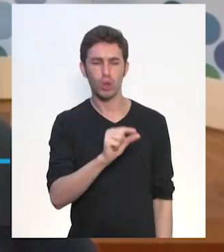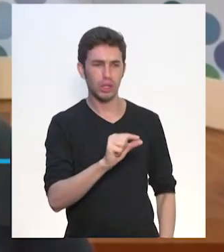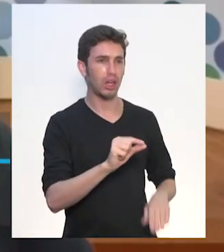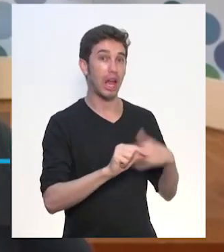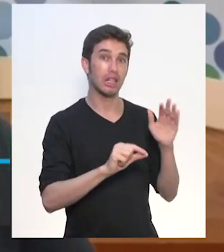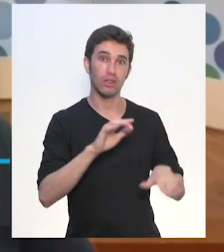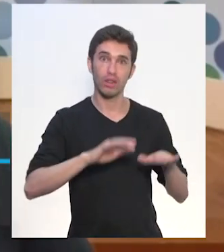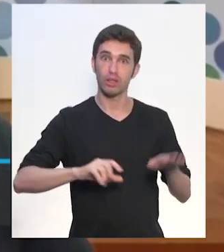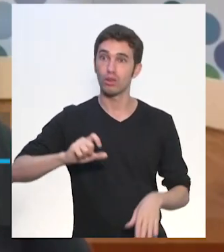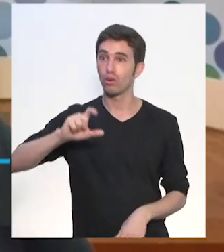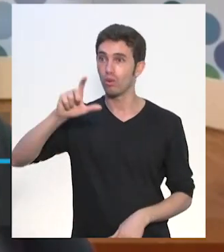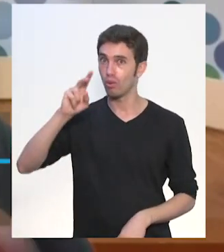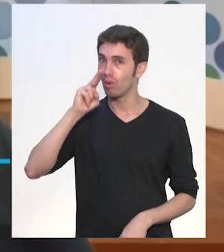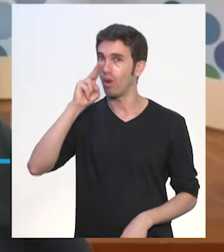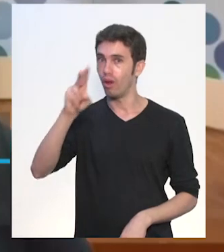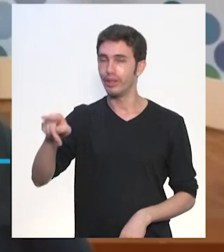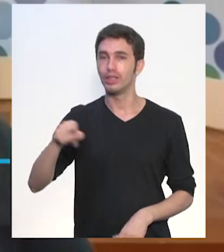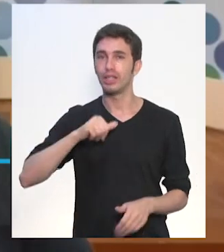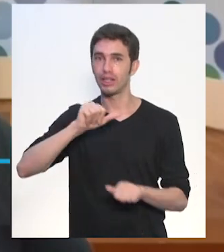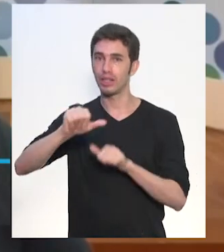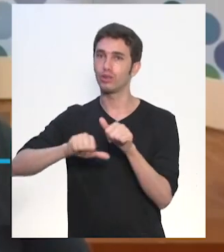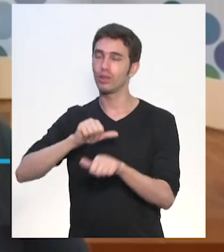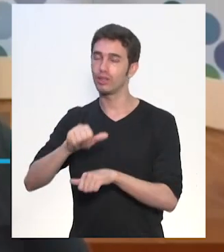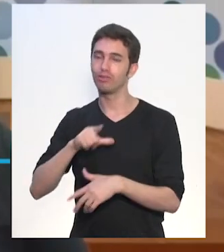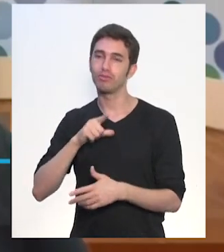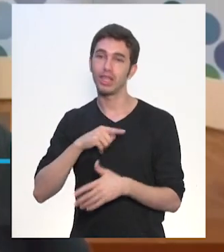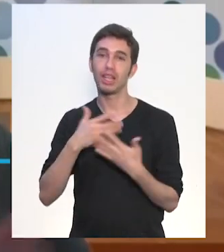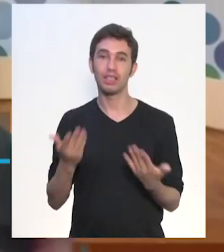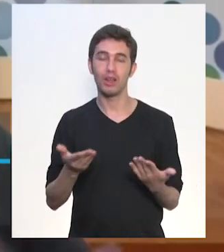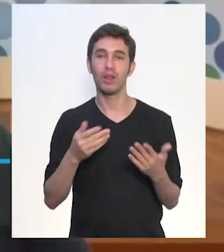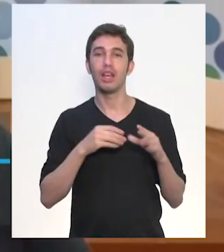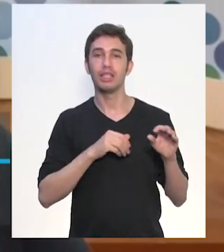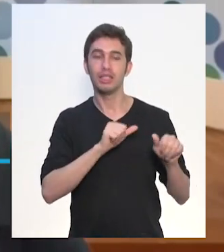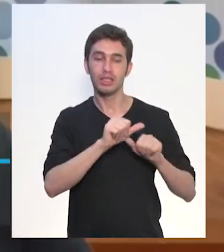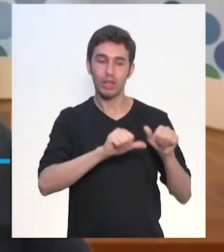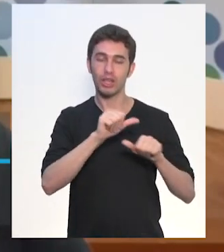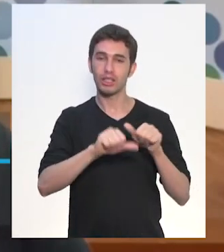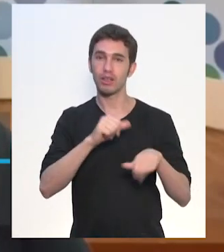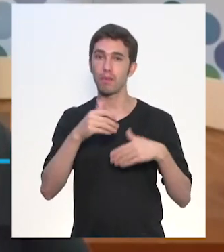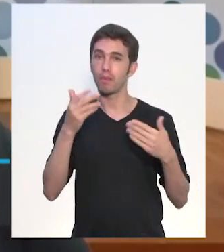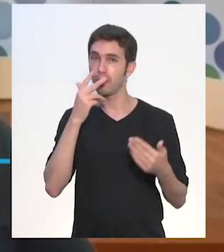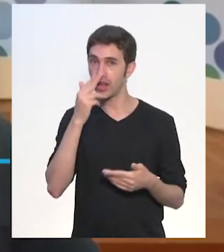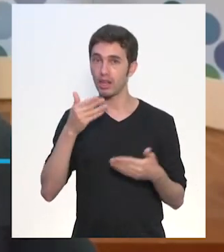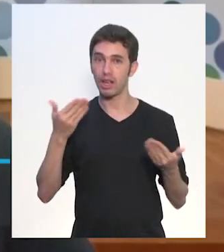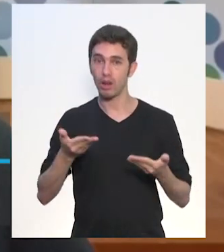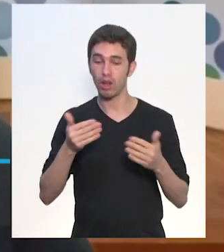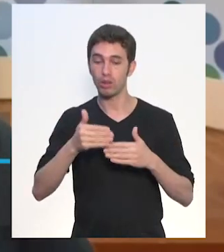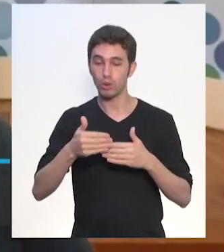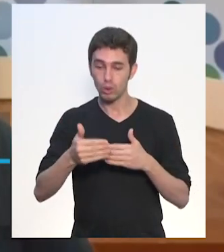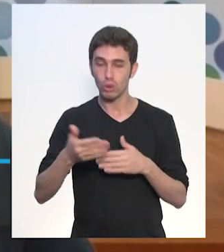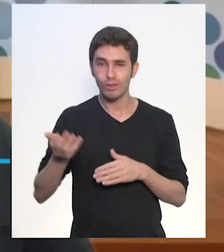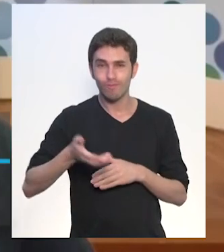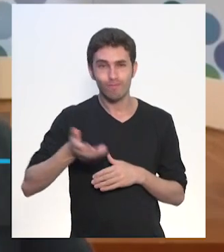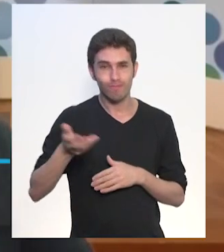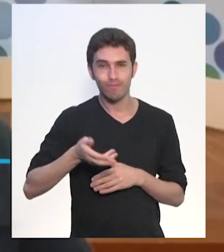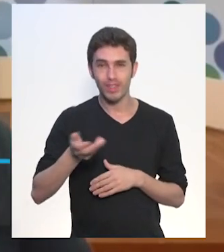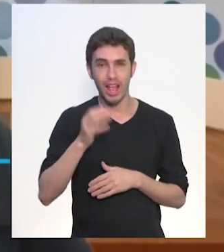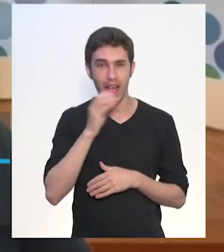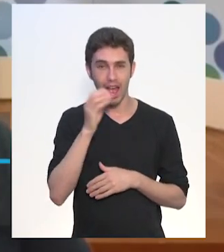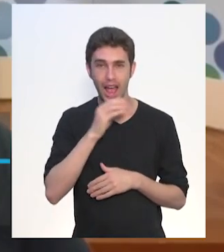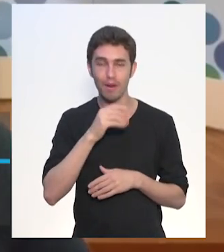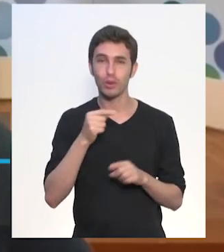patamar maior, né? Então, essas transformações aí, elas acabam se acelerando cada vez mais, principalmente com